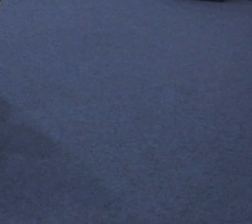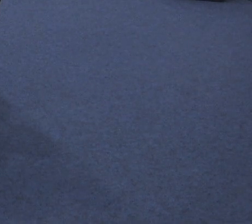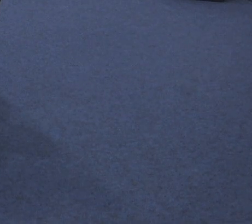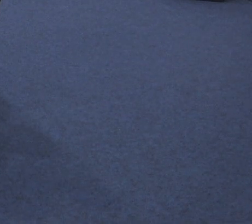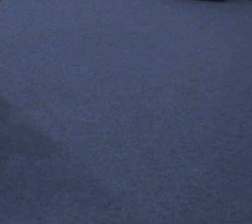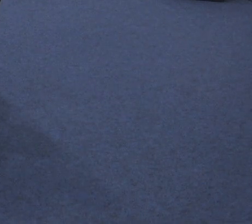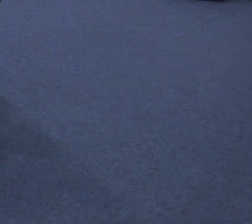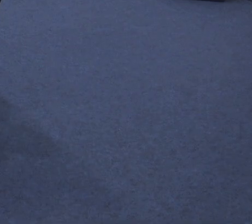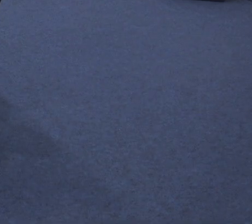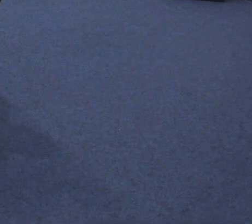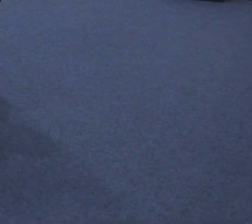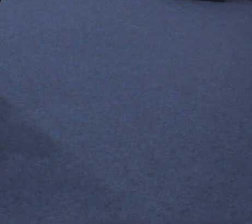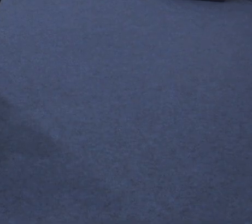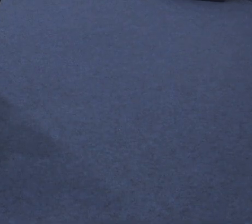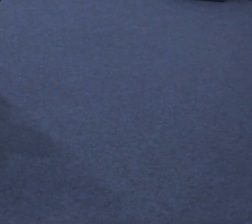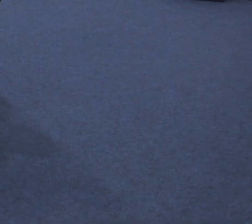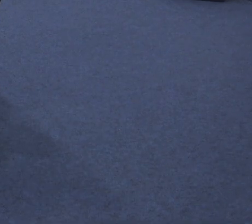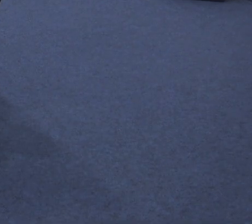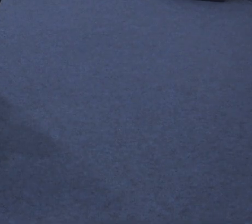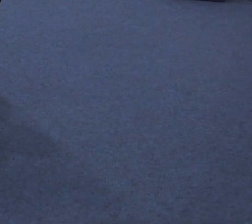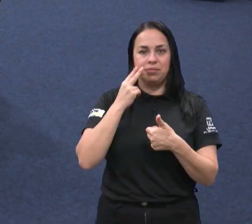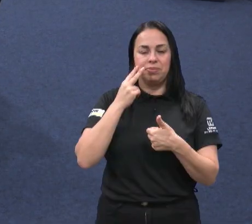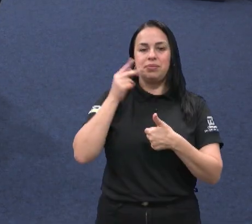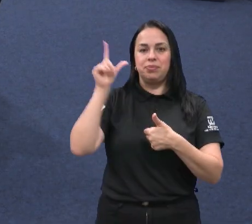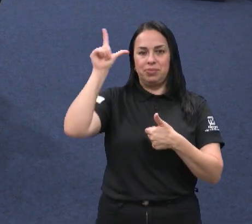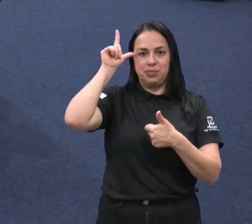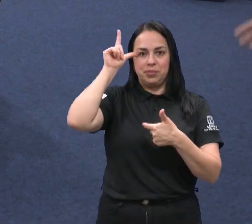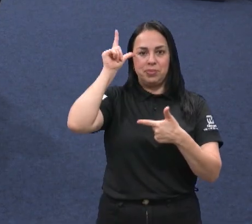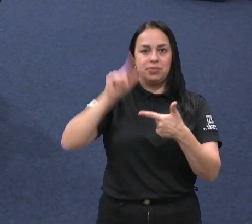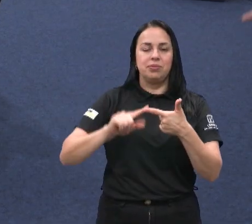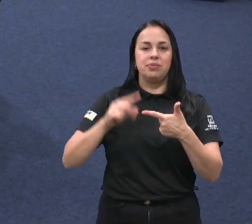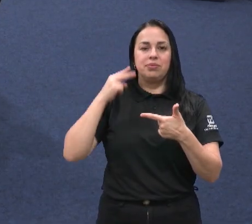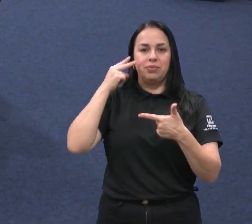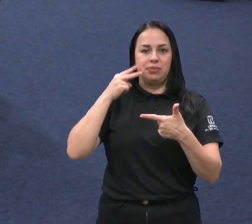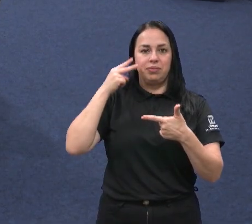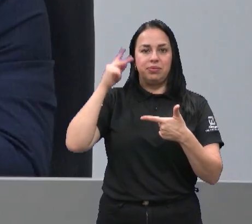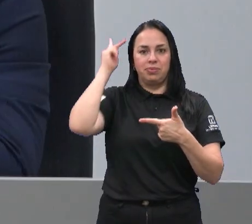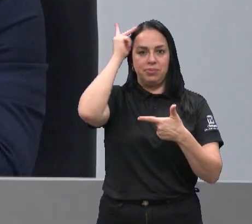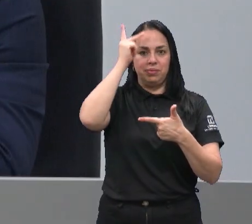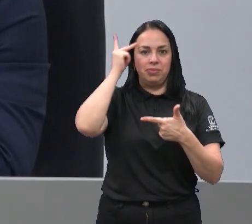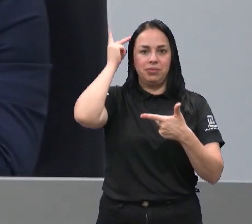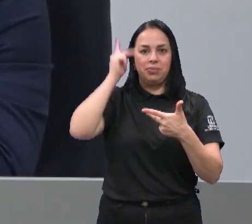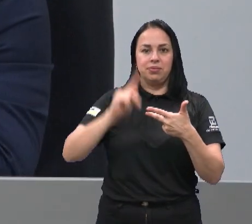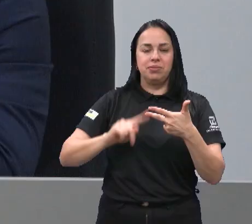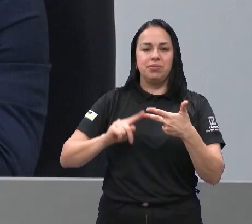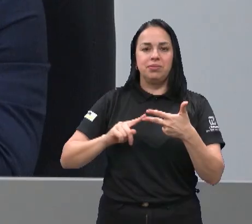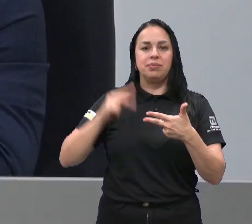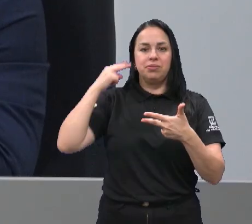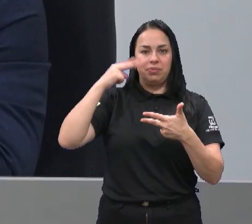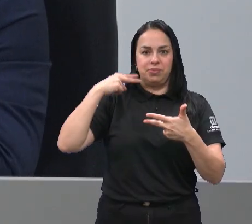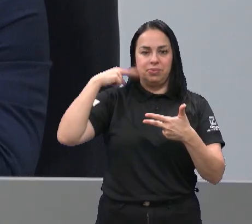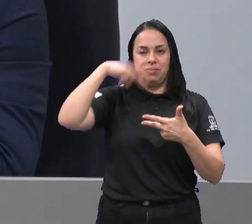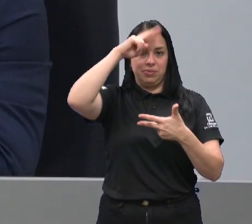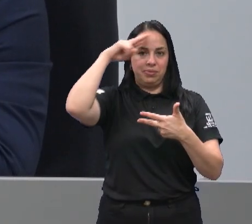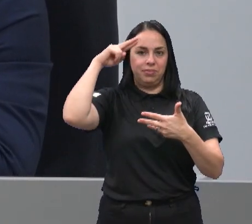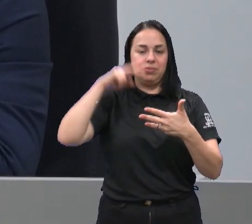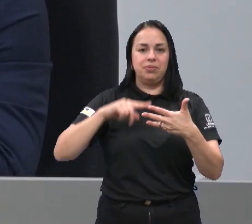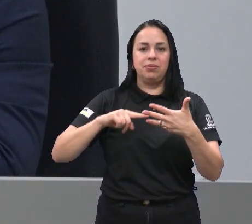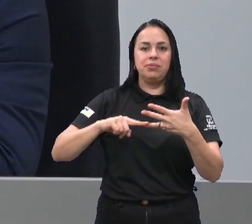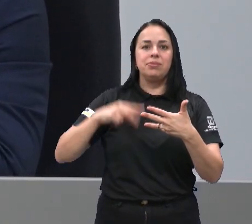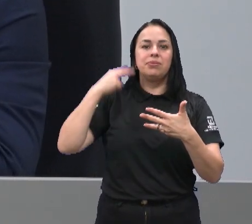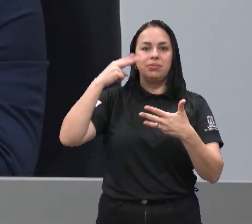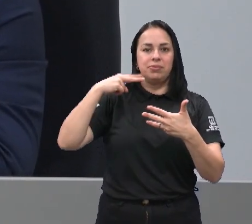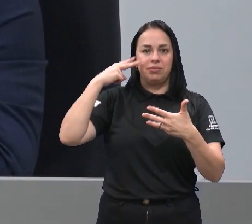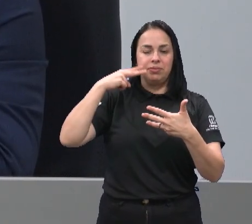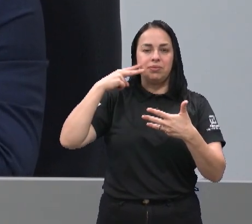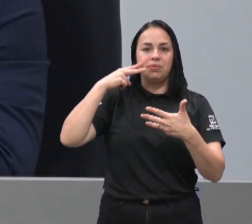seguintes vereadores: vereador Lino Bispo, Fernando Petiti, Roberto Chagas, Sérgio